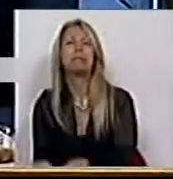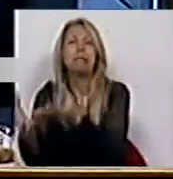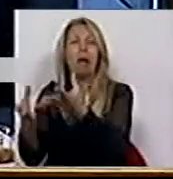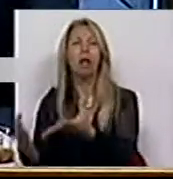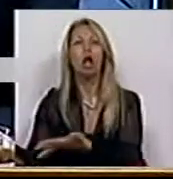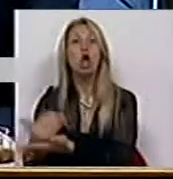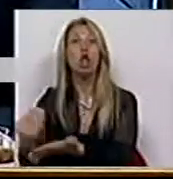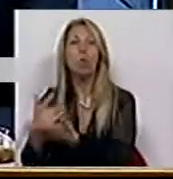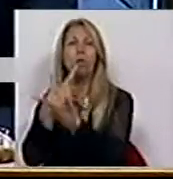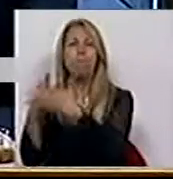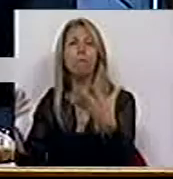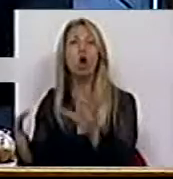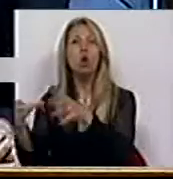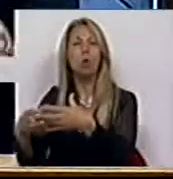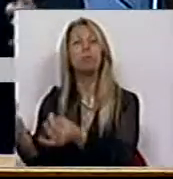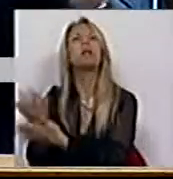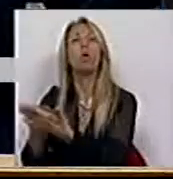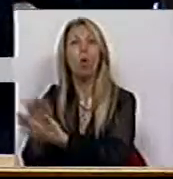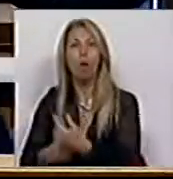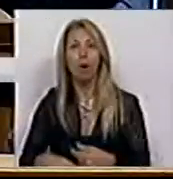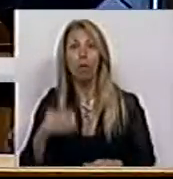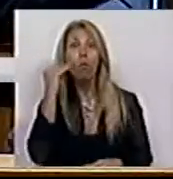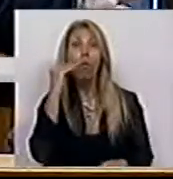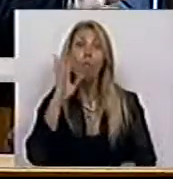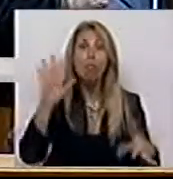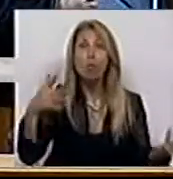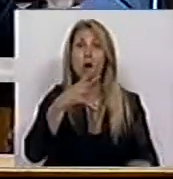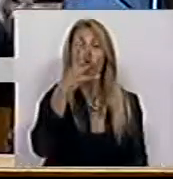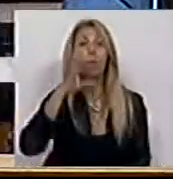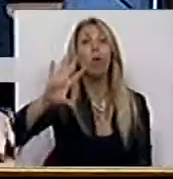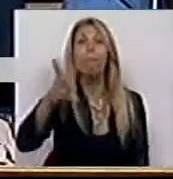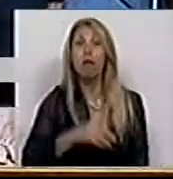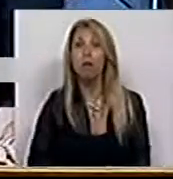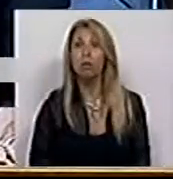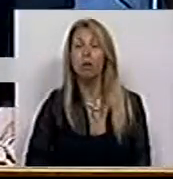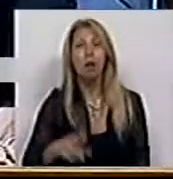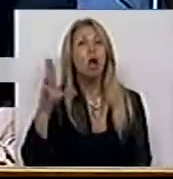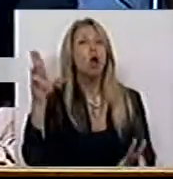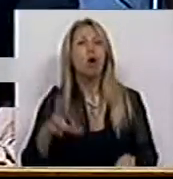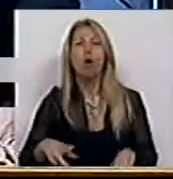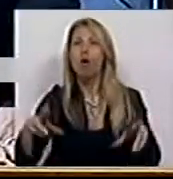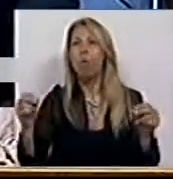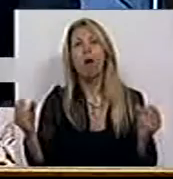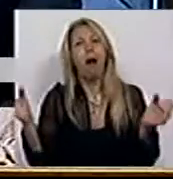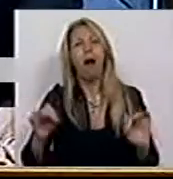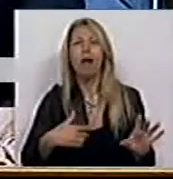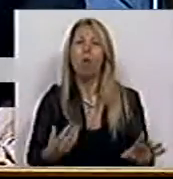grandes grupos económicos? Como pode explicar ao país que nunca há folga